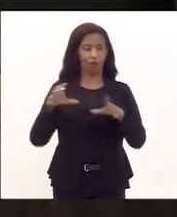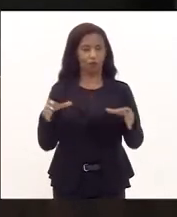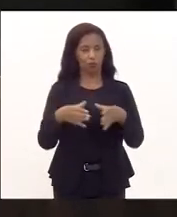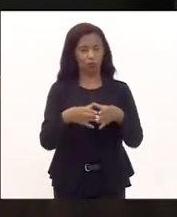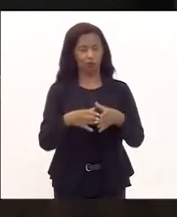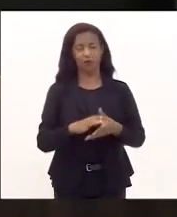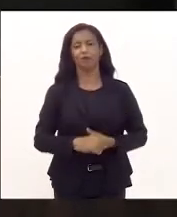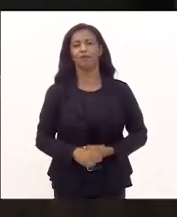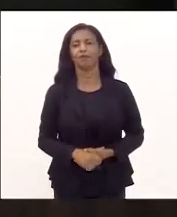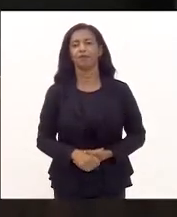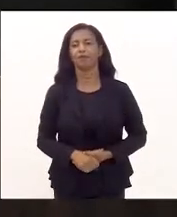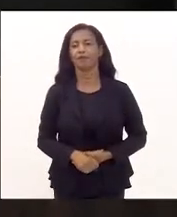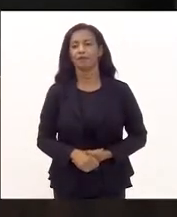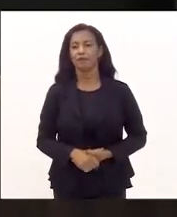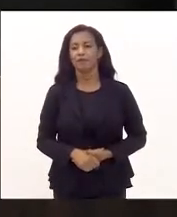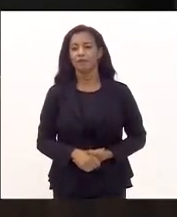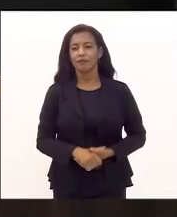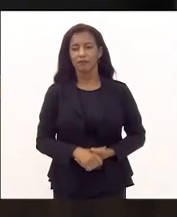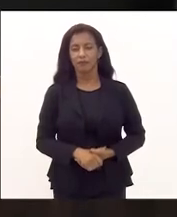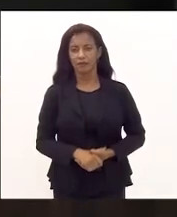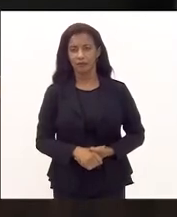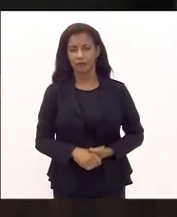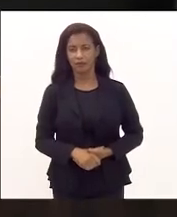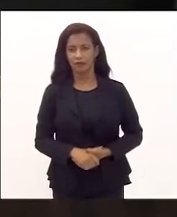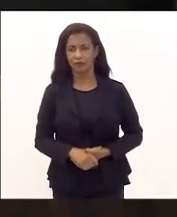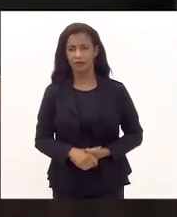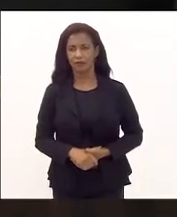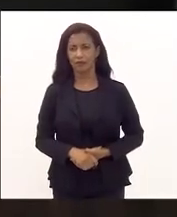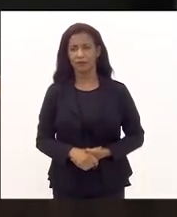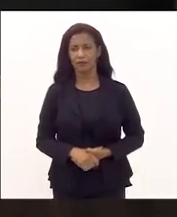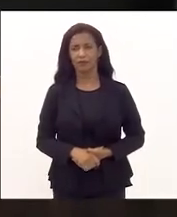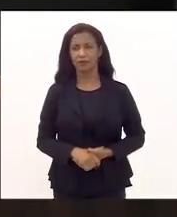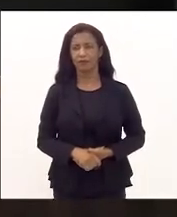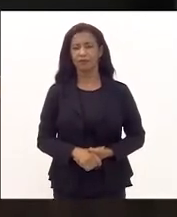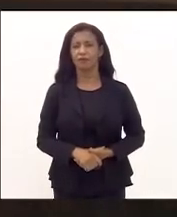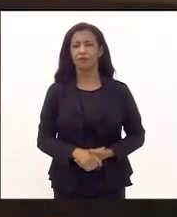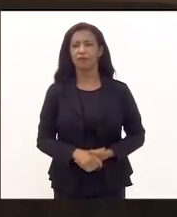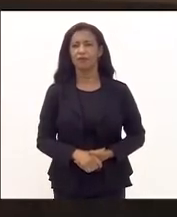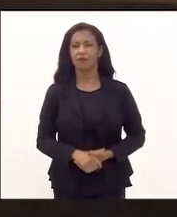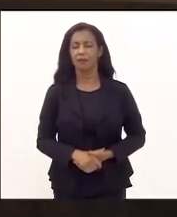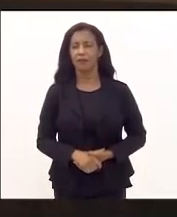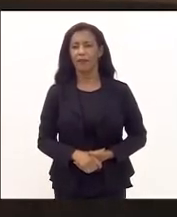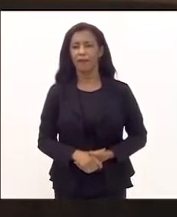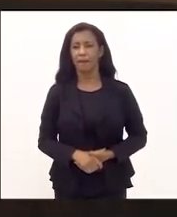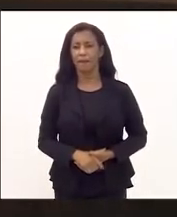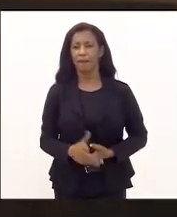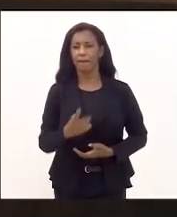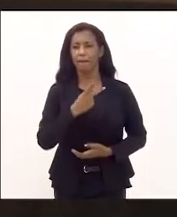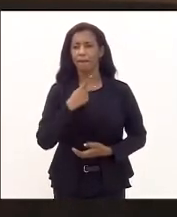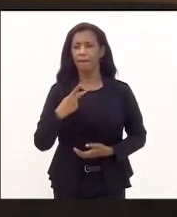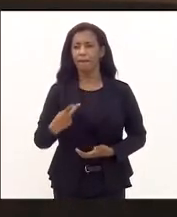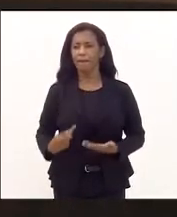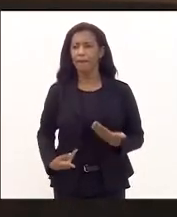comissões. Anuncio. Presidente. Anuncio. Presidente. Pois não.